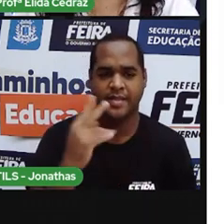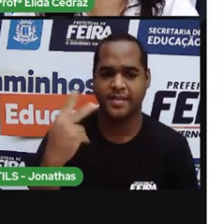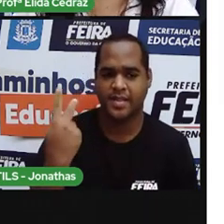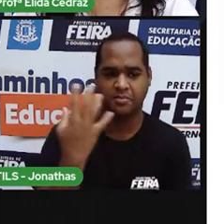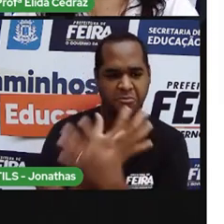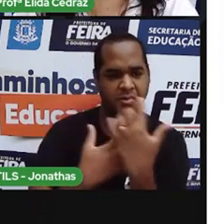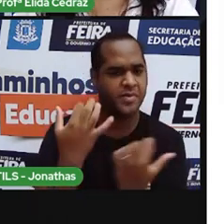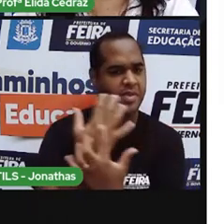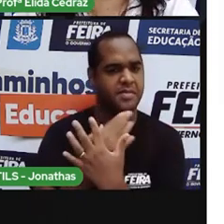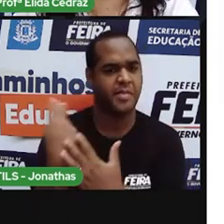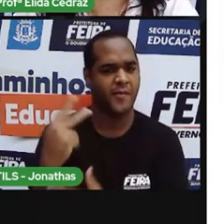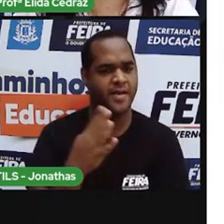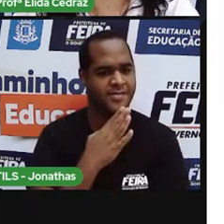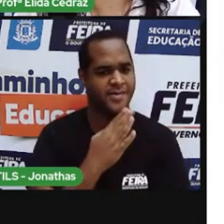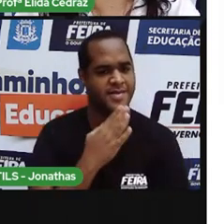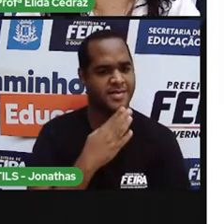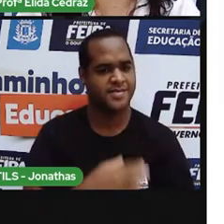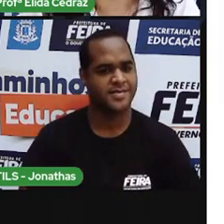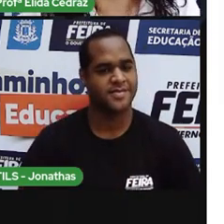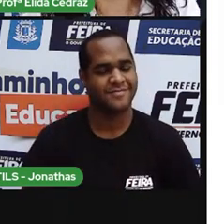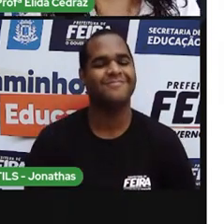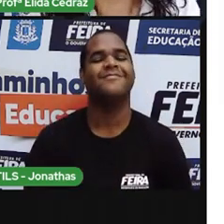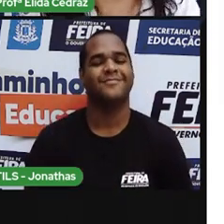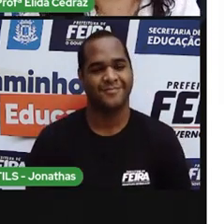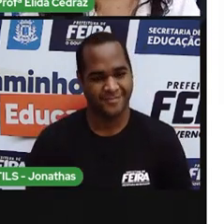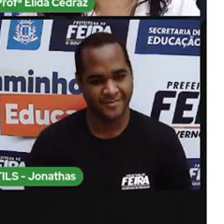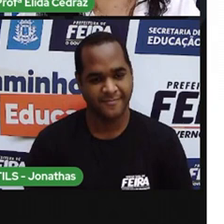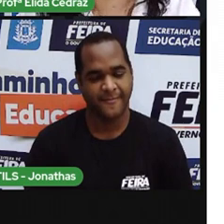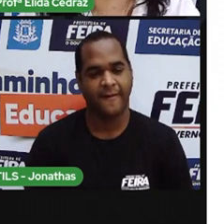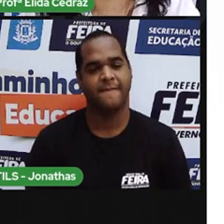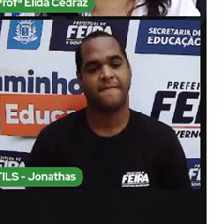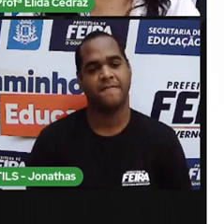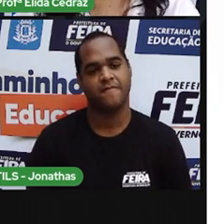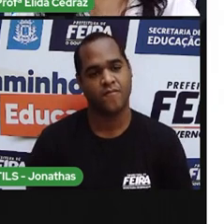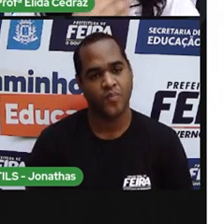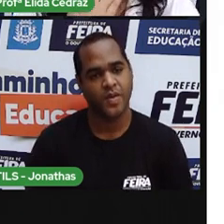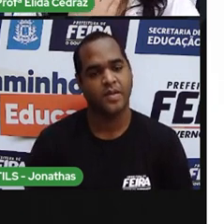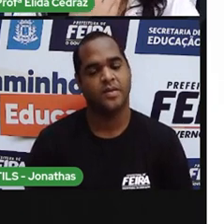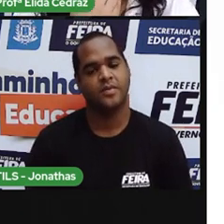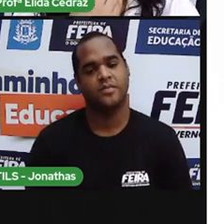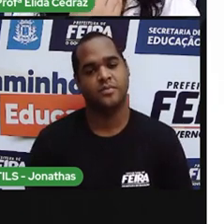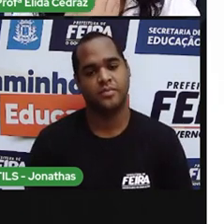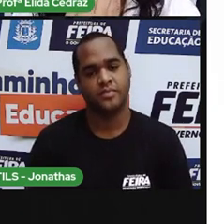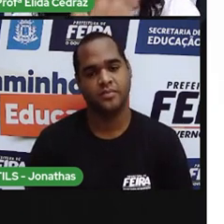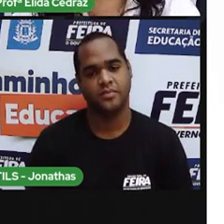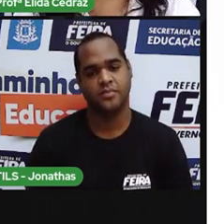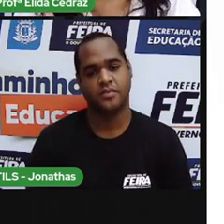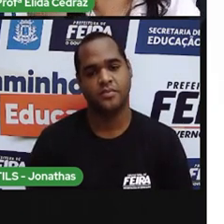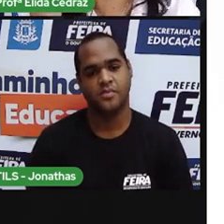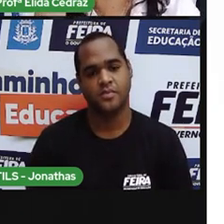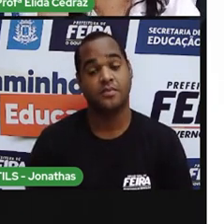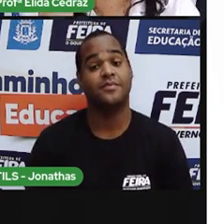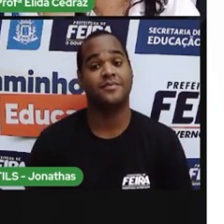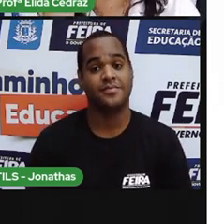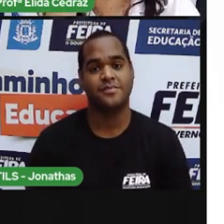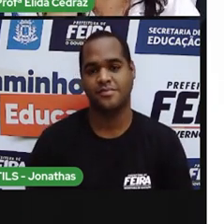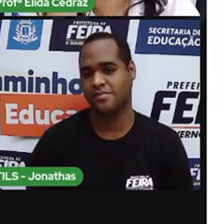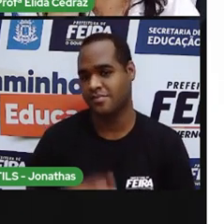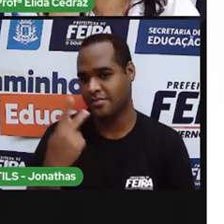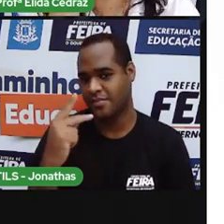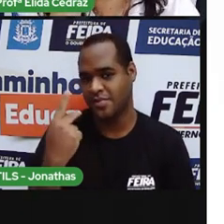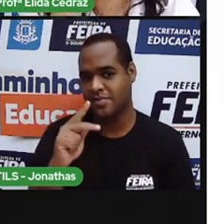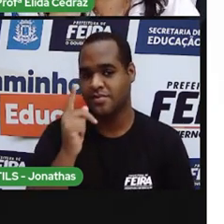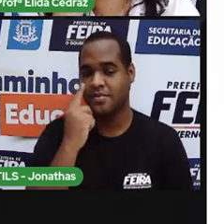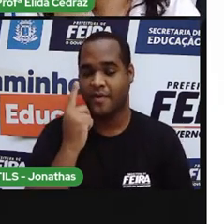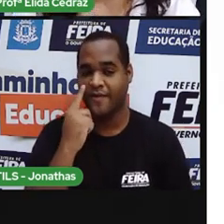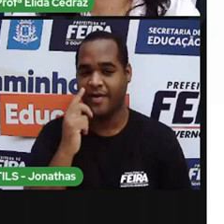Cravo e a Rosa. Viu? Todo mundo conhece. Sabe cantar de cor, porque, ó, no